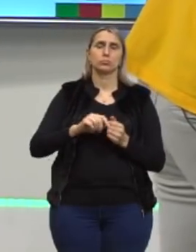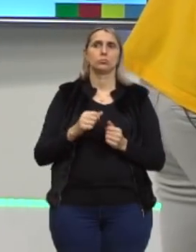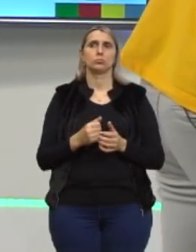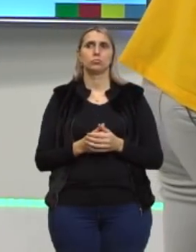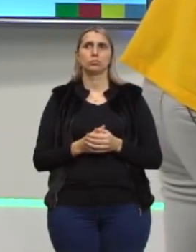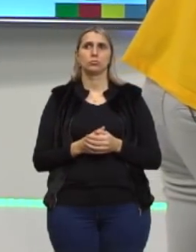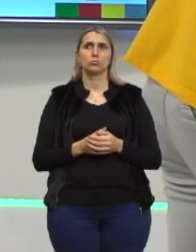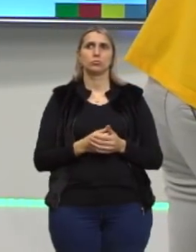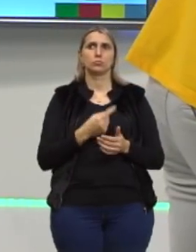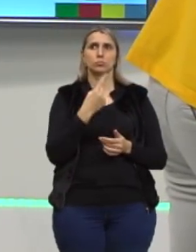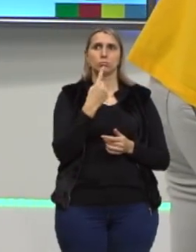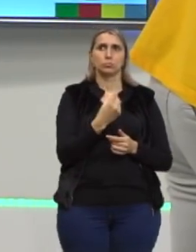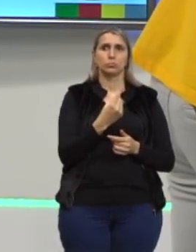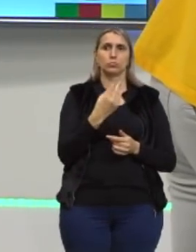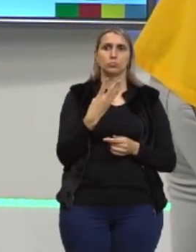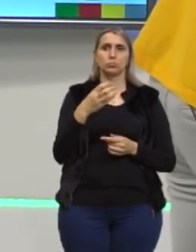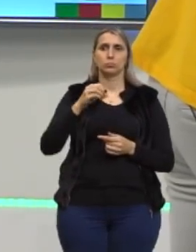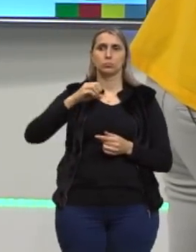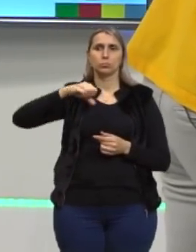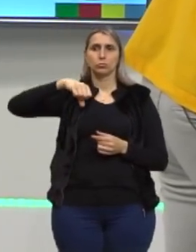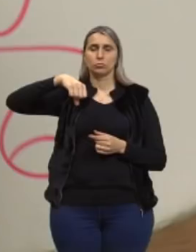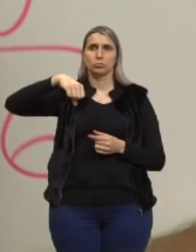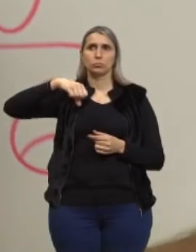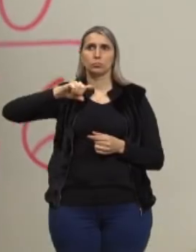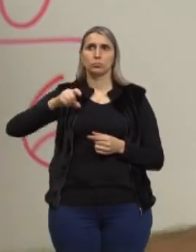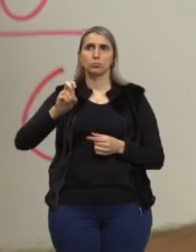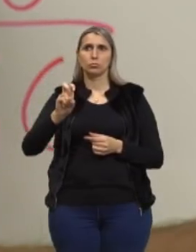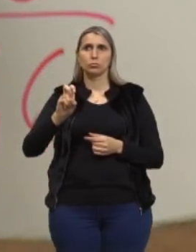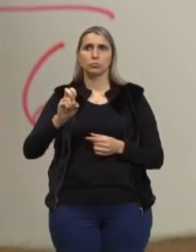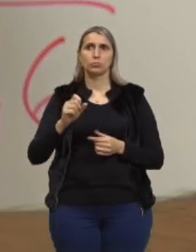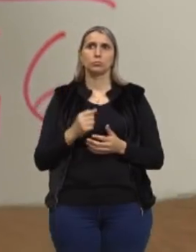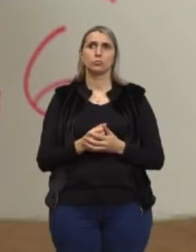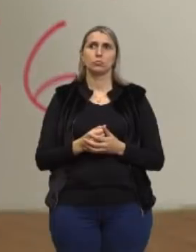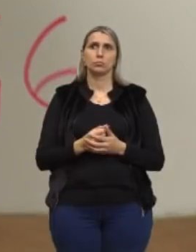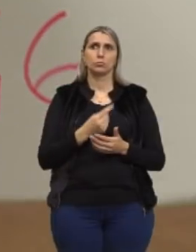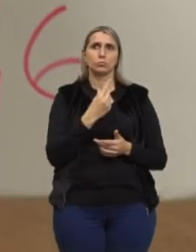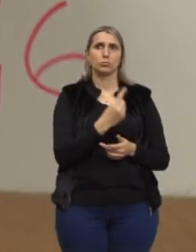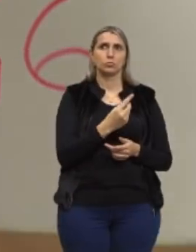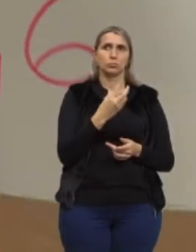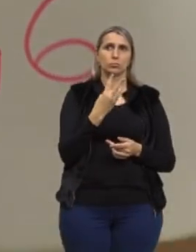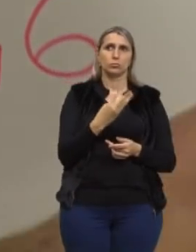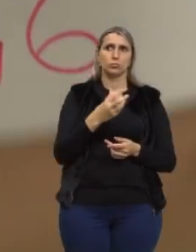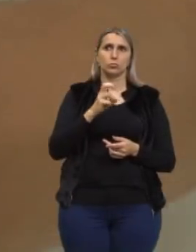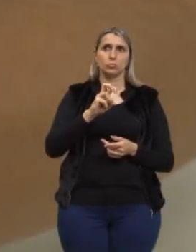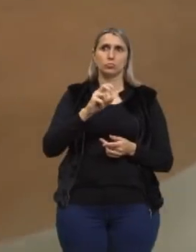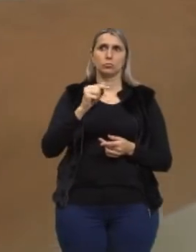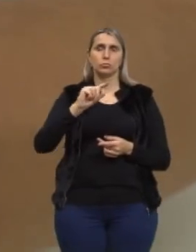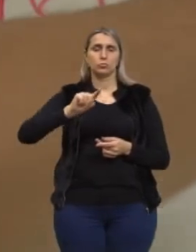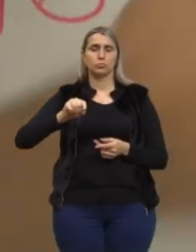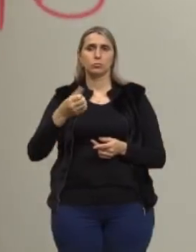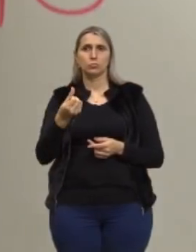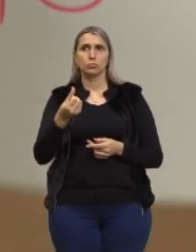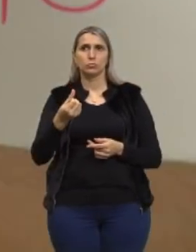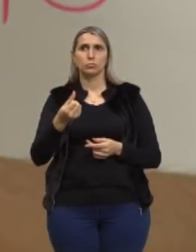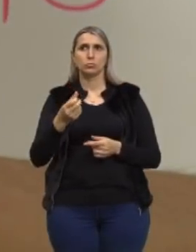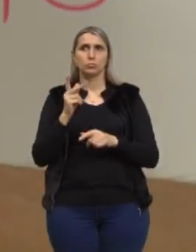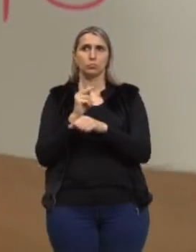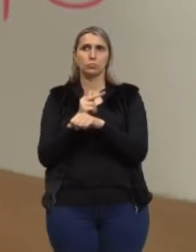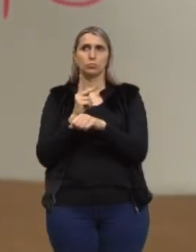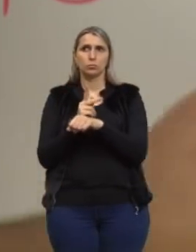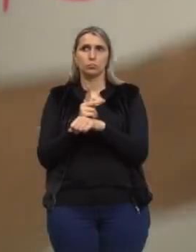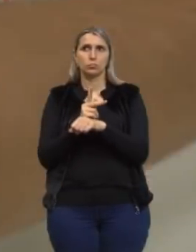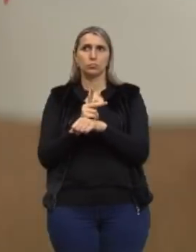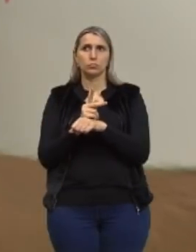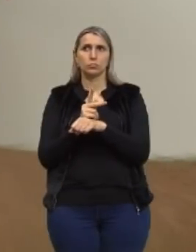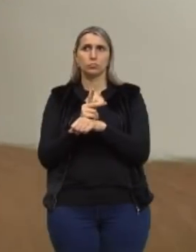outro 1409 vírgula 5.357 vírgula seis pede emprestado